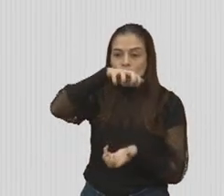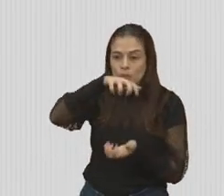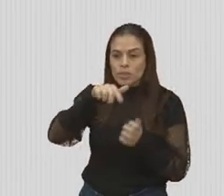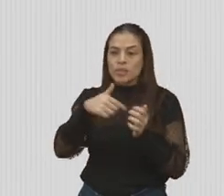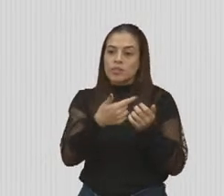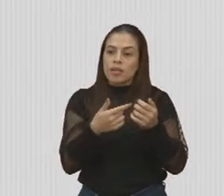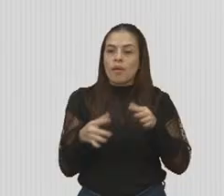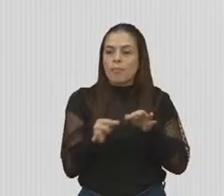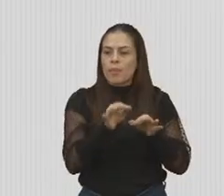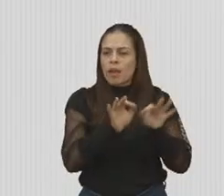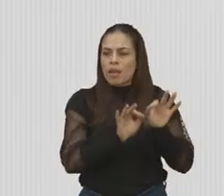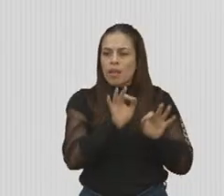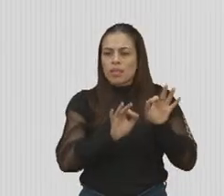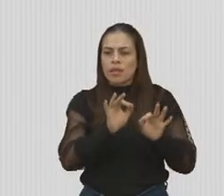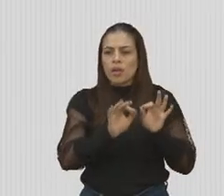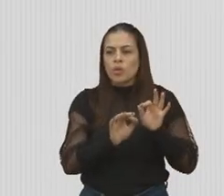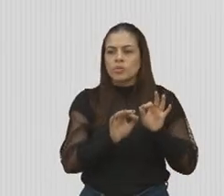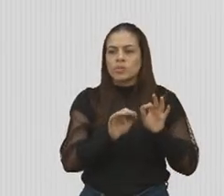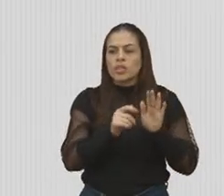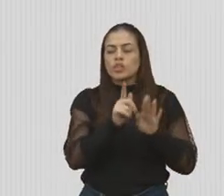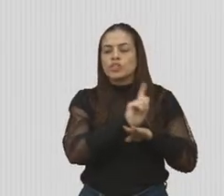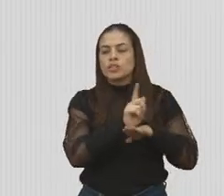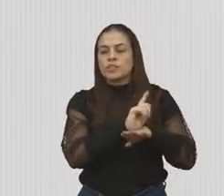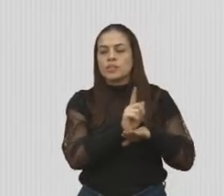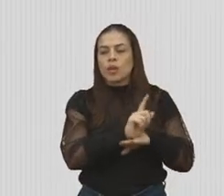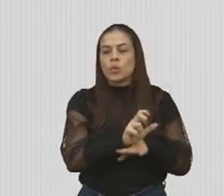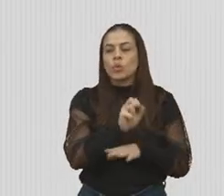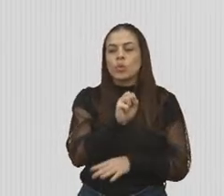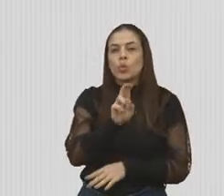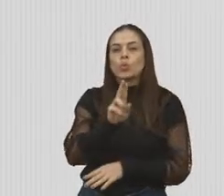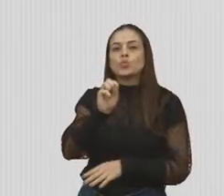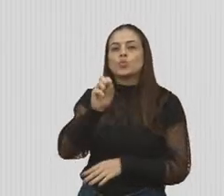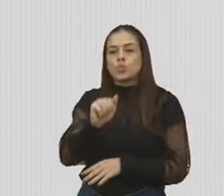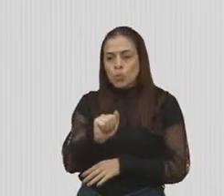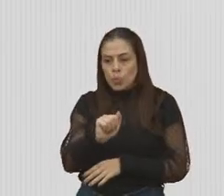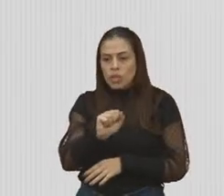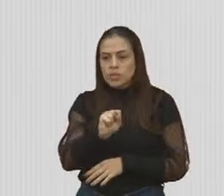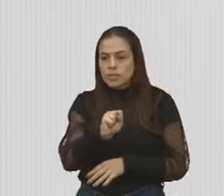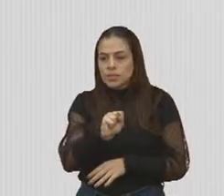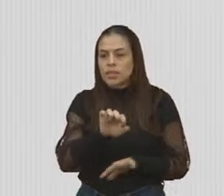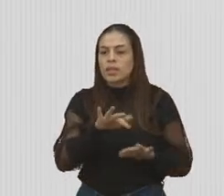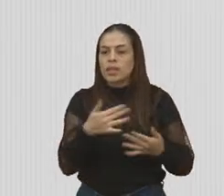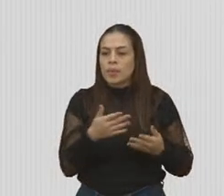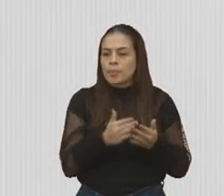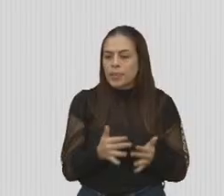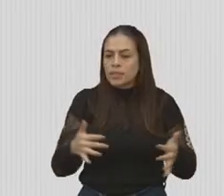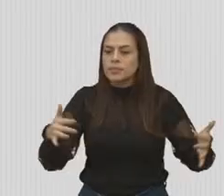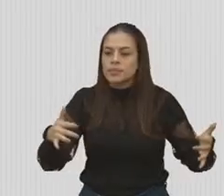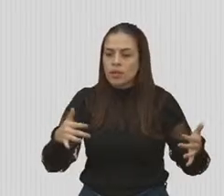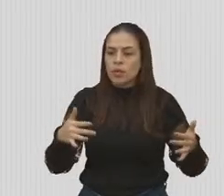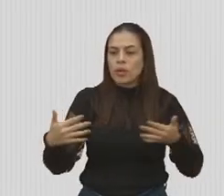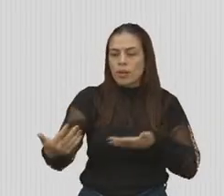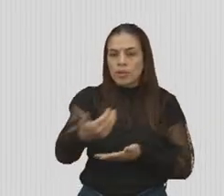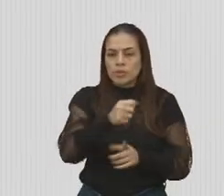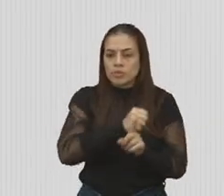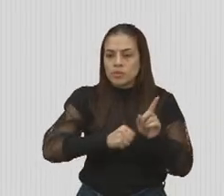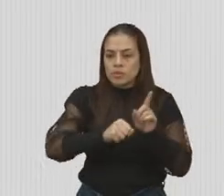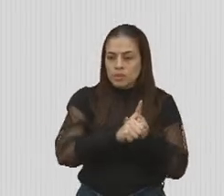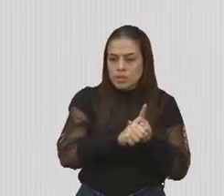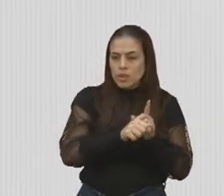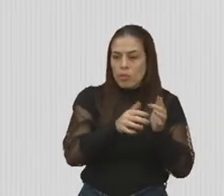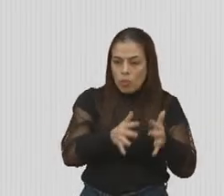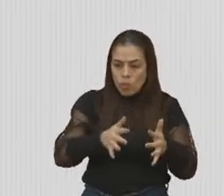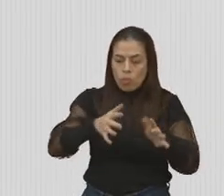do SUAS, a ampliação do horário de abordagem social, a ampliação do anexo do Bom Prato, que é o